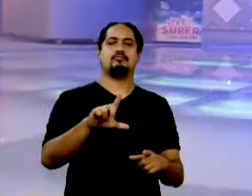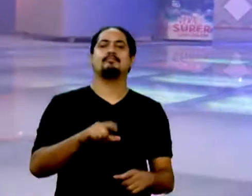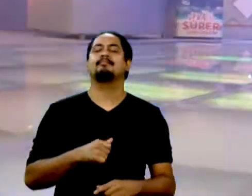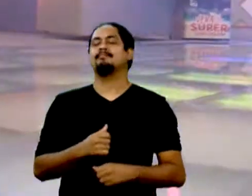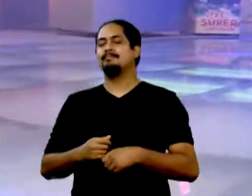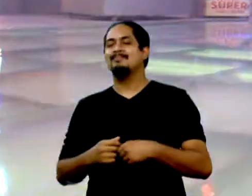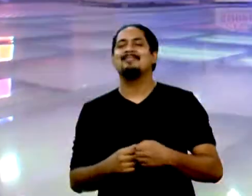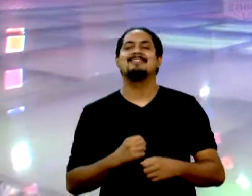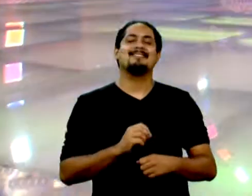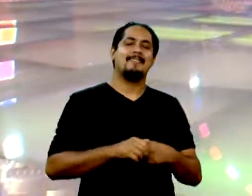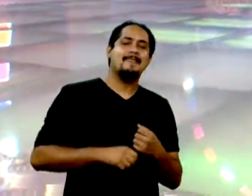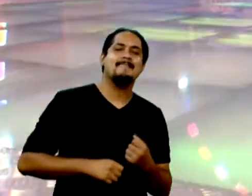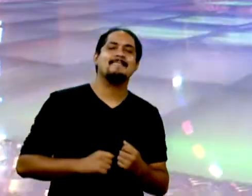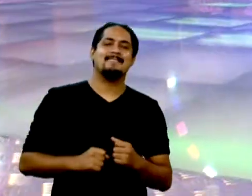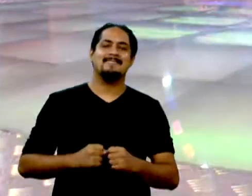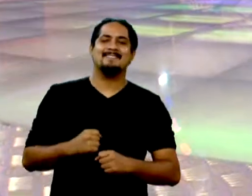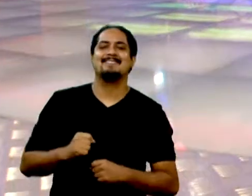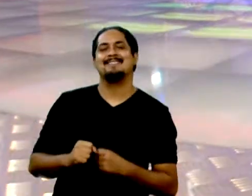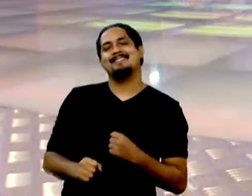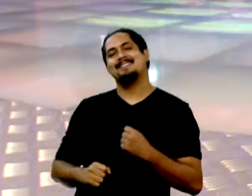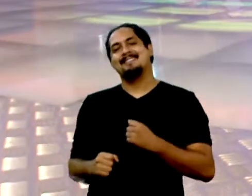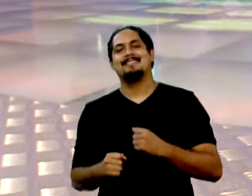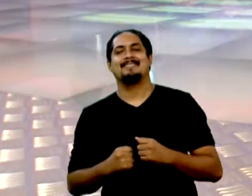de novo, papá!